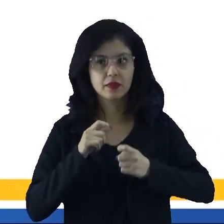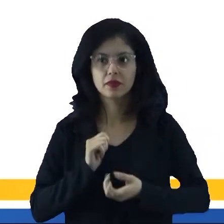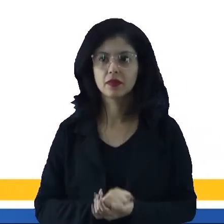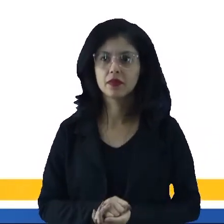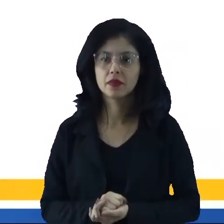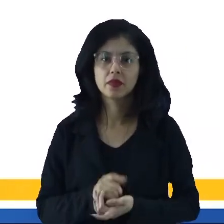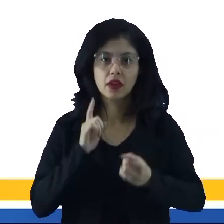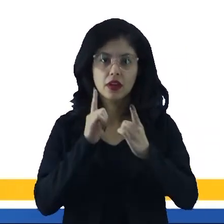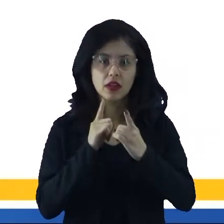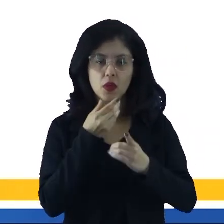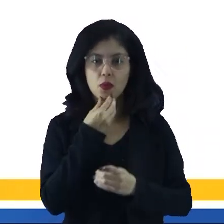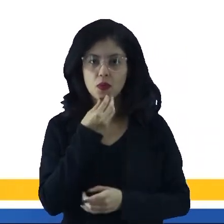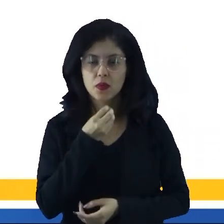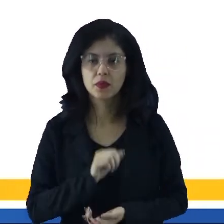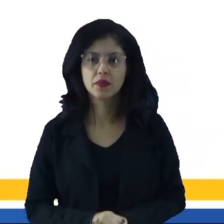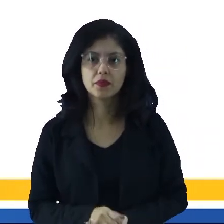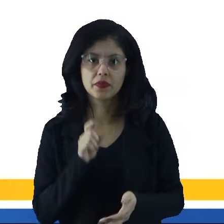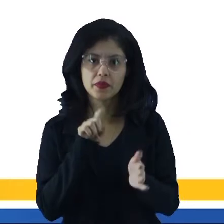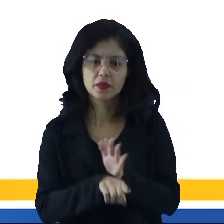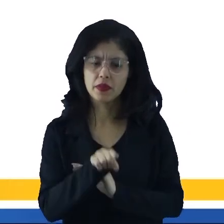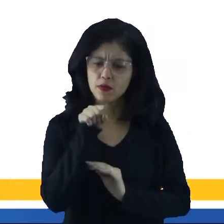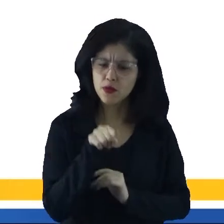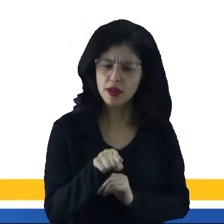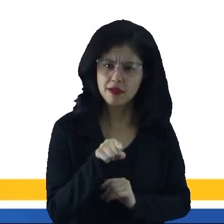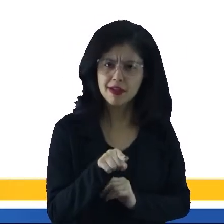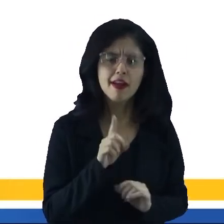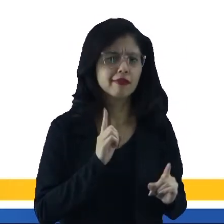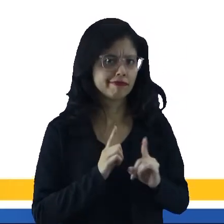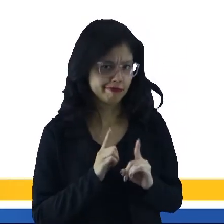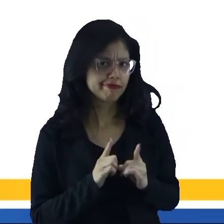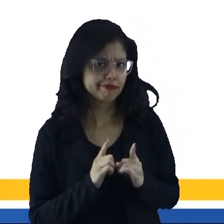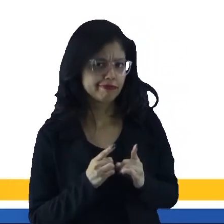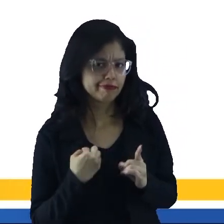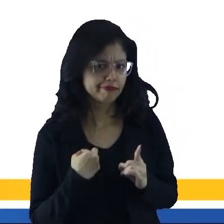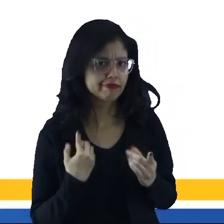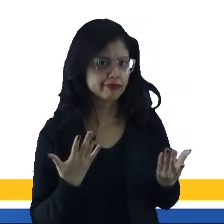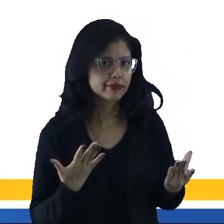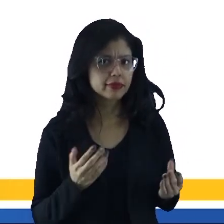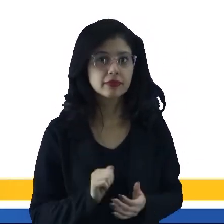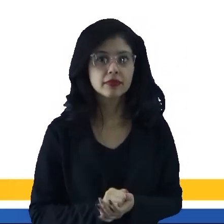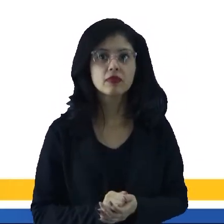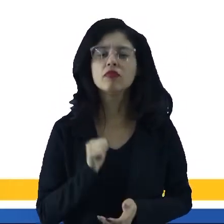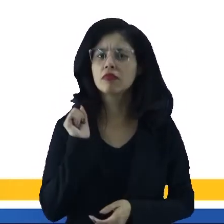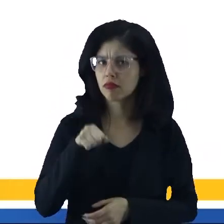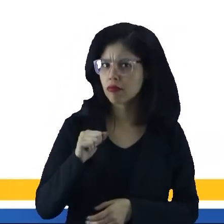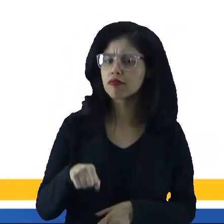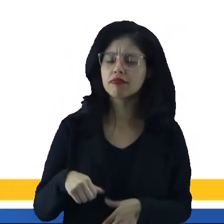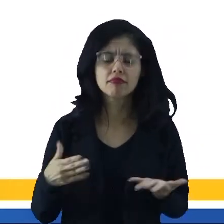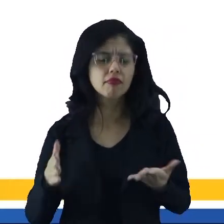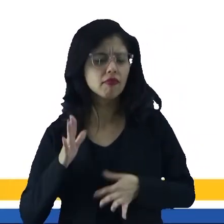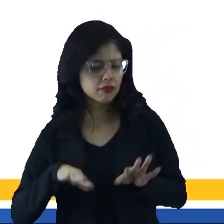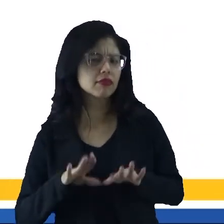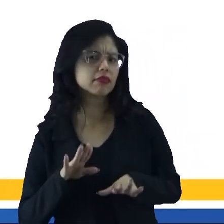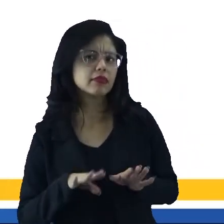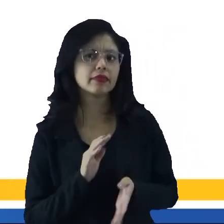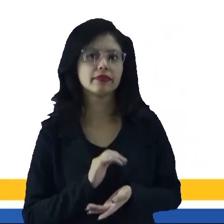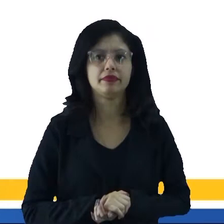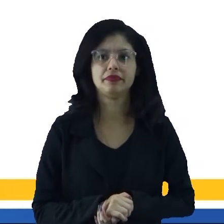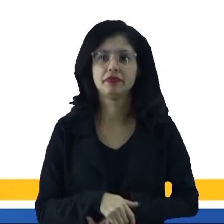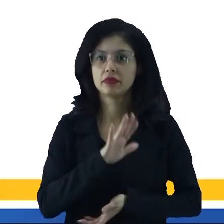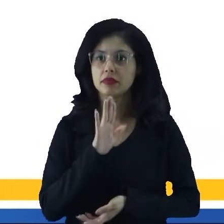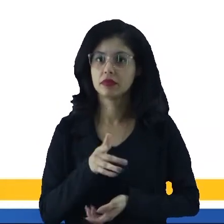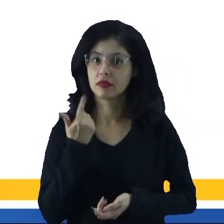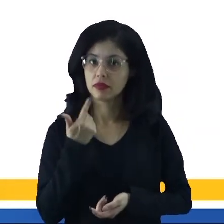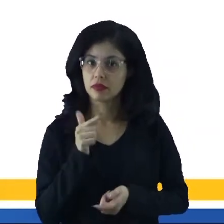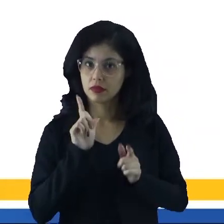vai atender o menininho. Então, ele pergunta, o senhor é o paciente? Costumo ser, responde o garoto. Já no